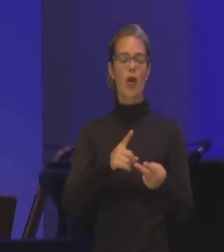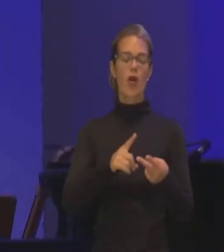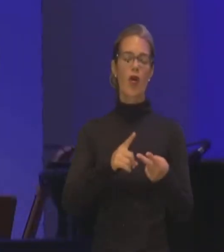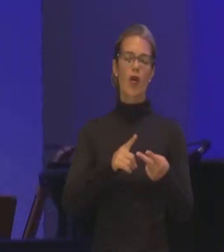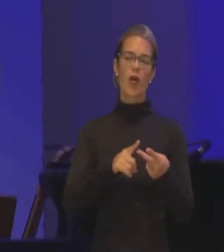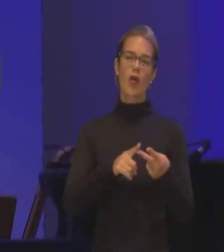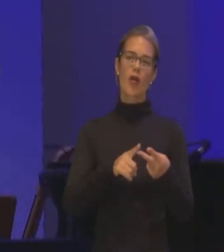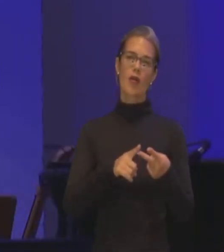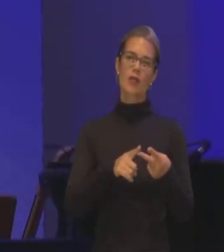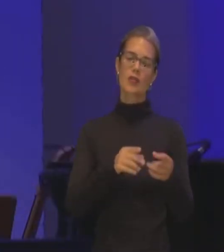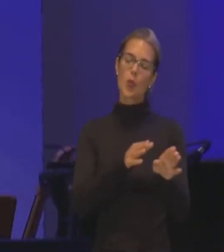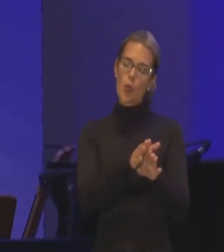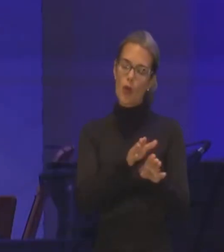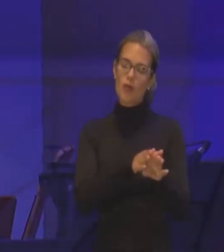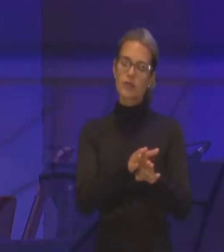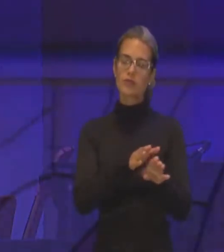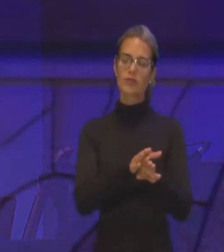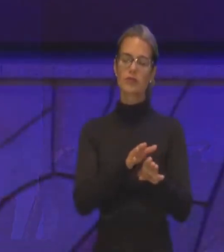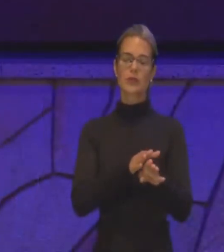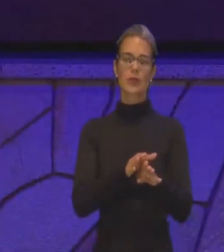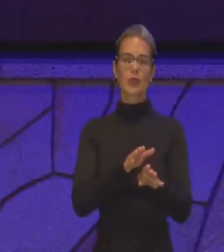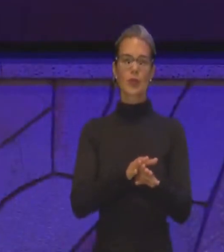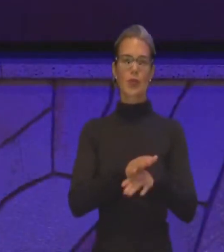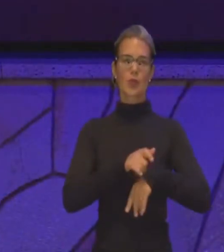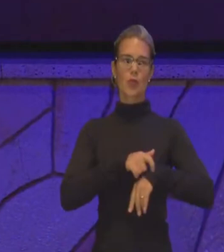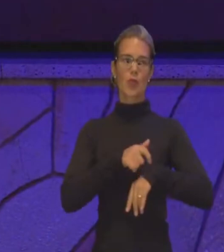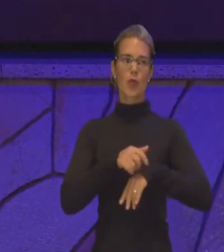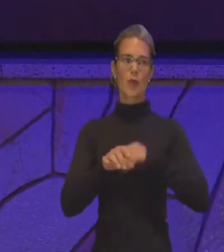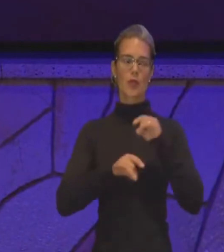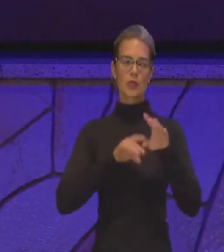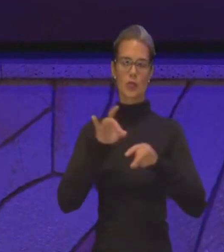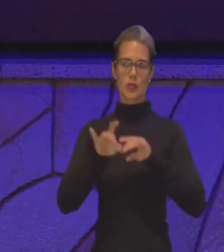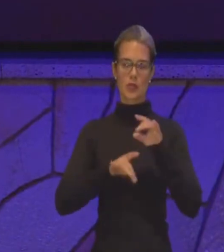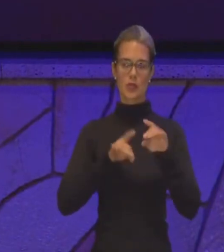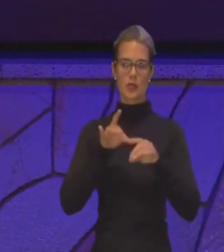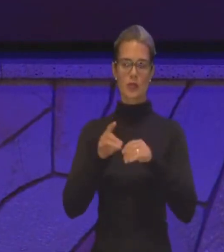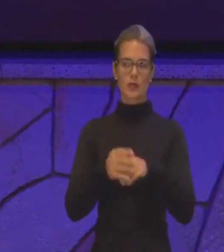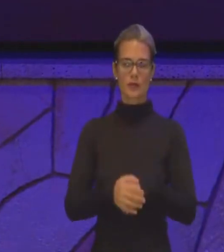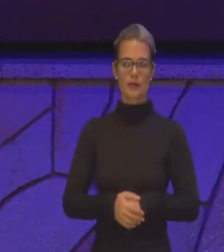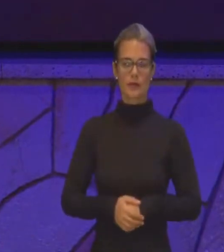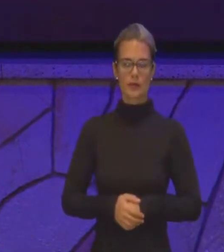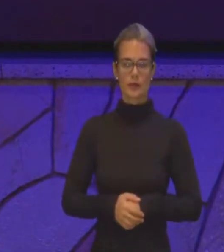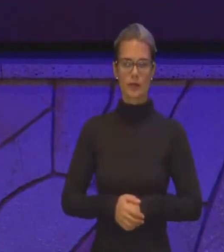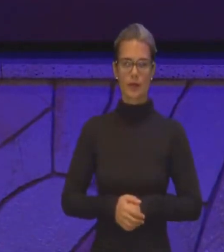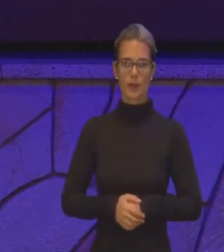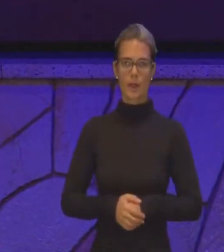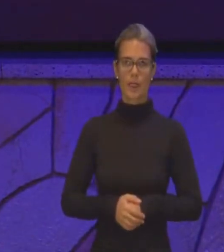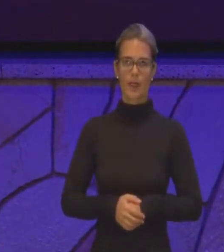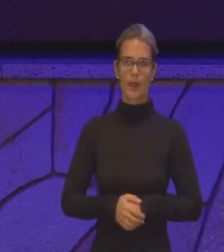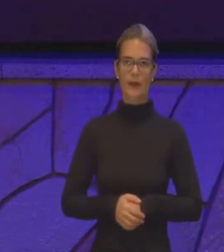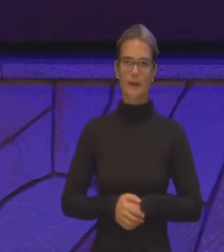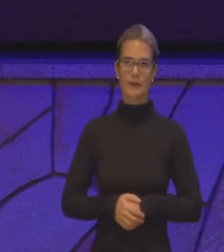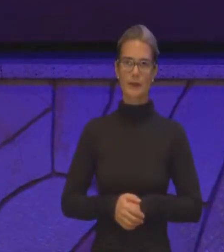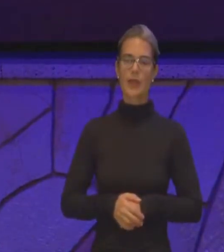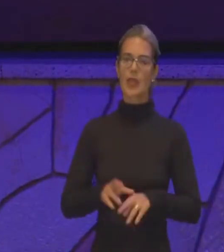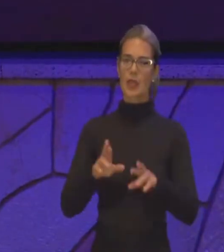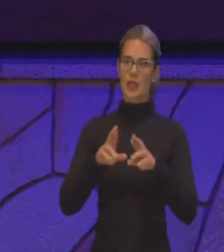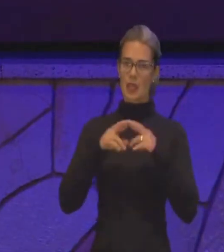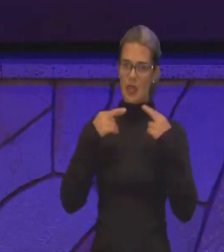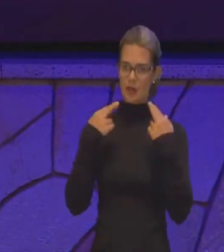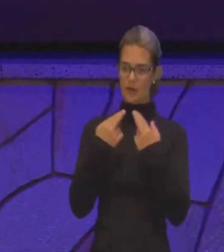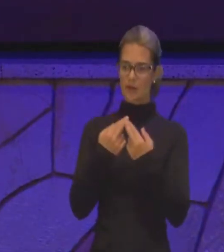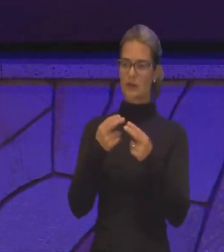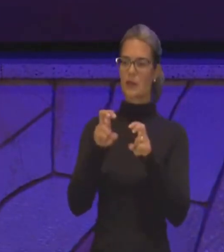uma necessidade imediata daquele momento. Foram em reuniões nos lares que eu tive a primeira experiência em ver